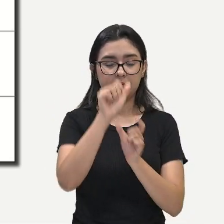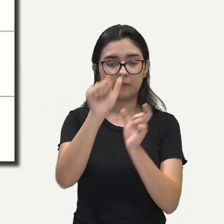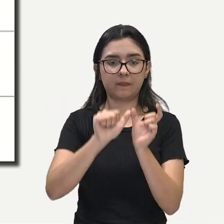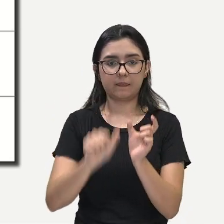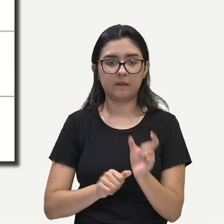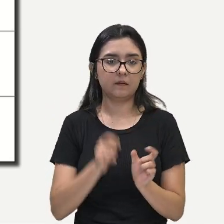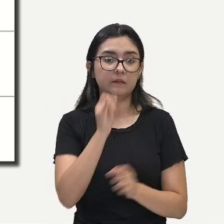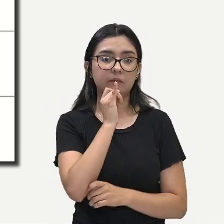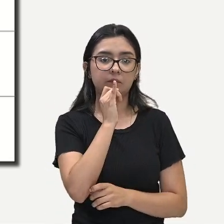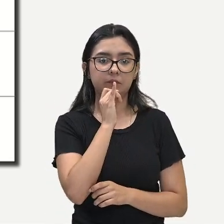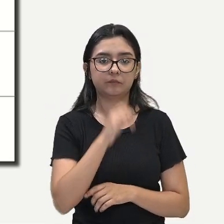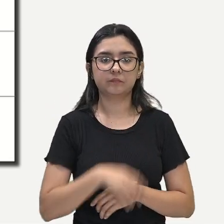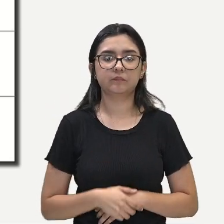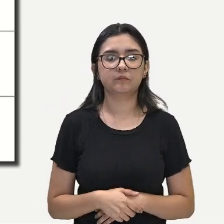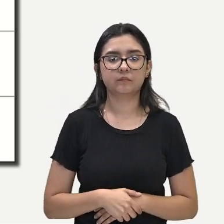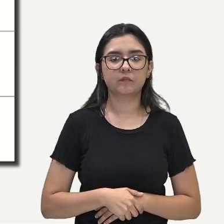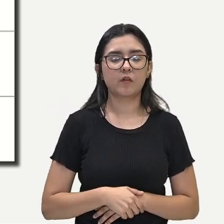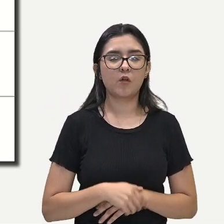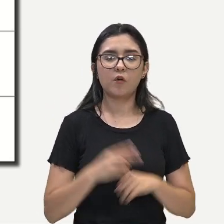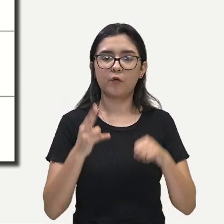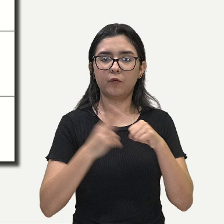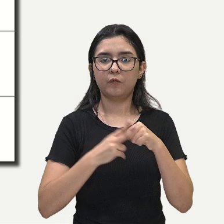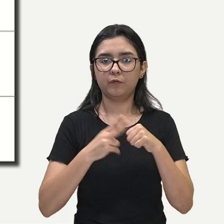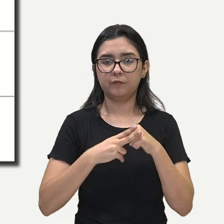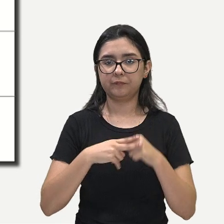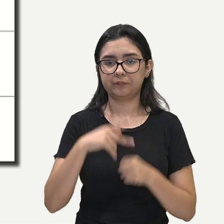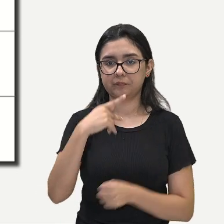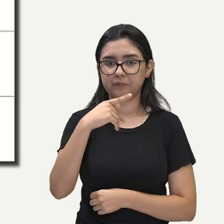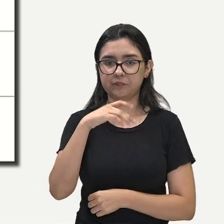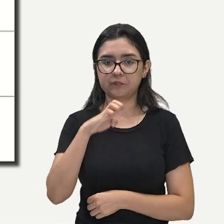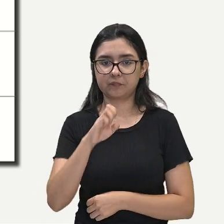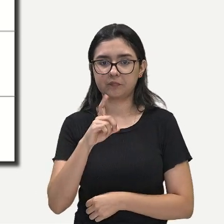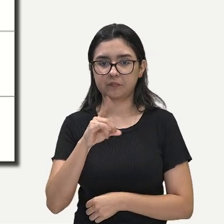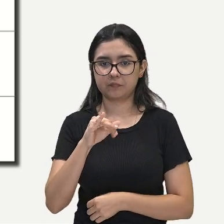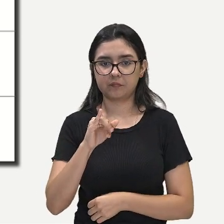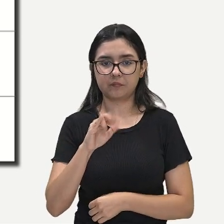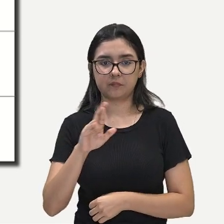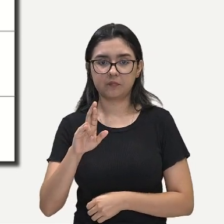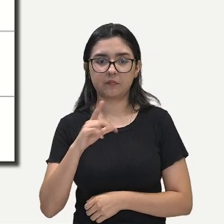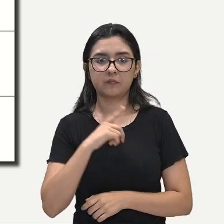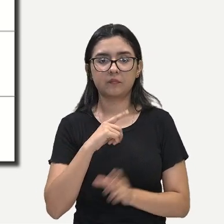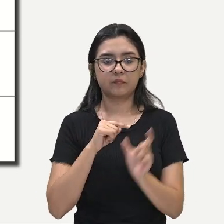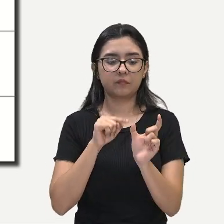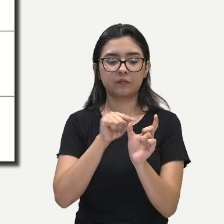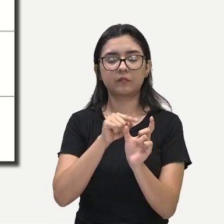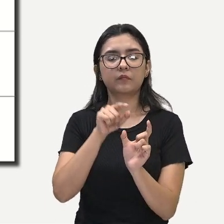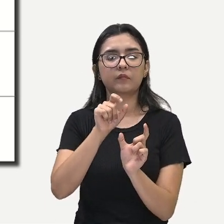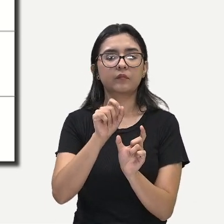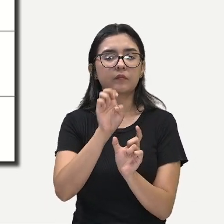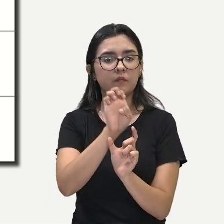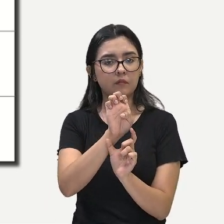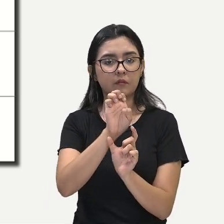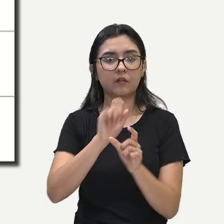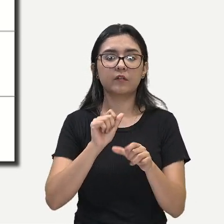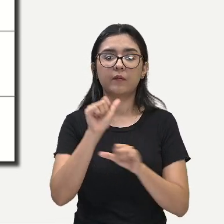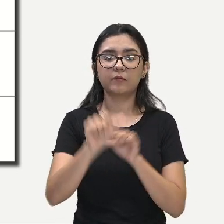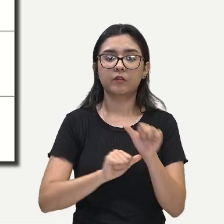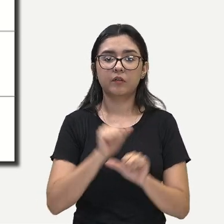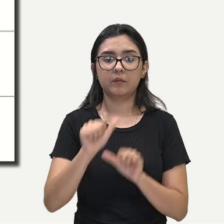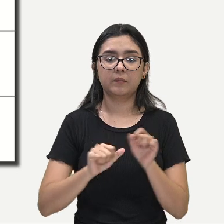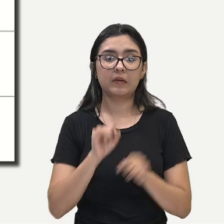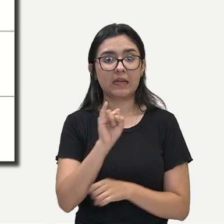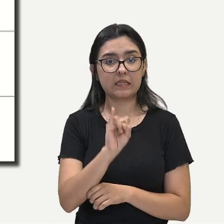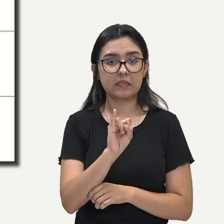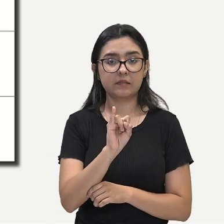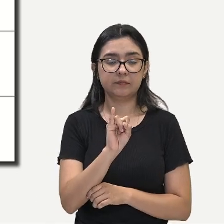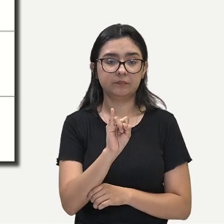Por exemplo, o verbo pedir, em que a vogal temática é o E, vocês lembram que vai se transformar em